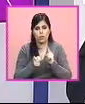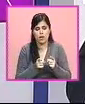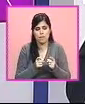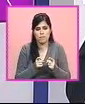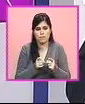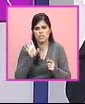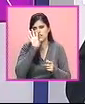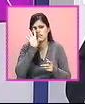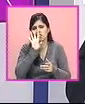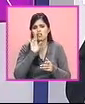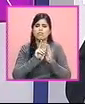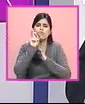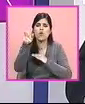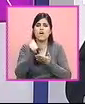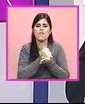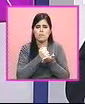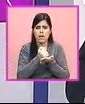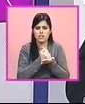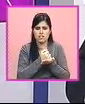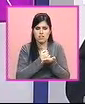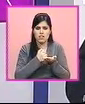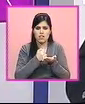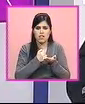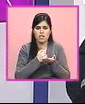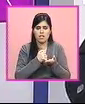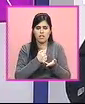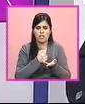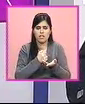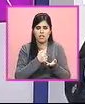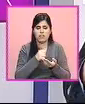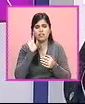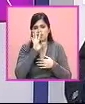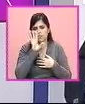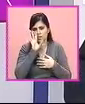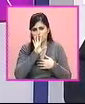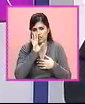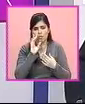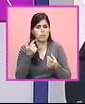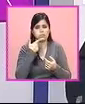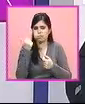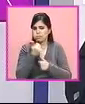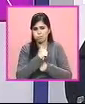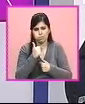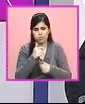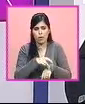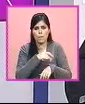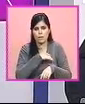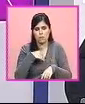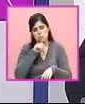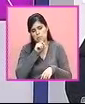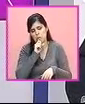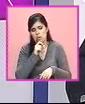uma farmácia, conseguem avaliar? Ou seja, se de todo não for possível ir ao médico, Sim. podem passar por